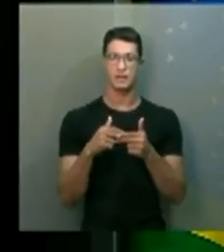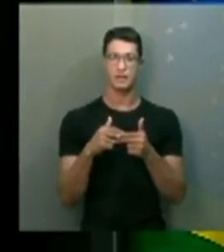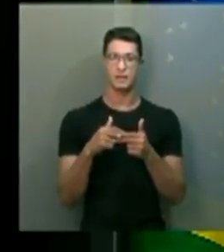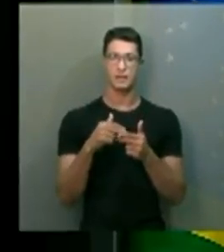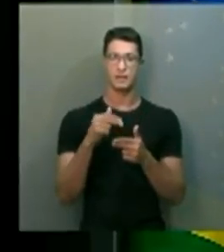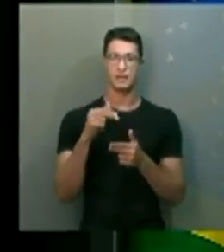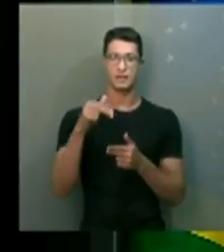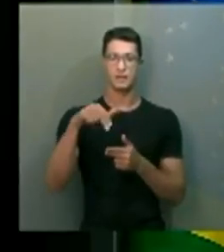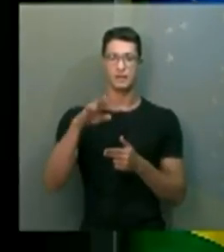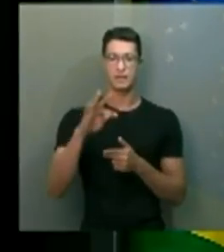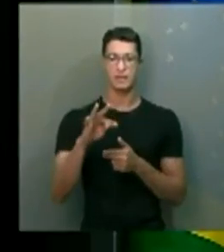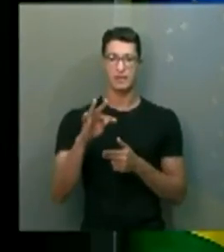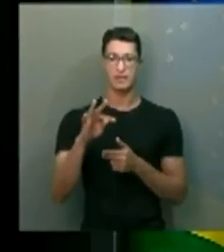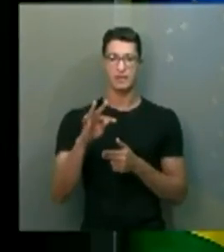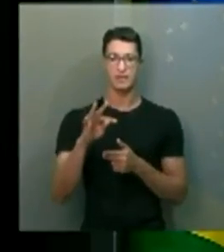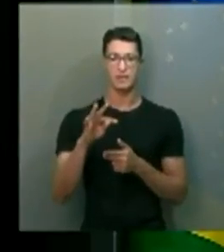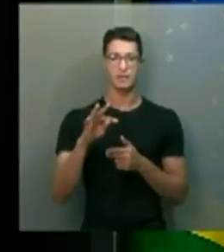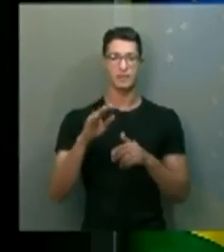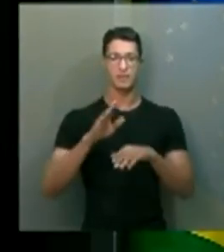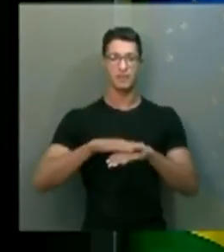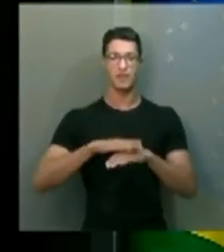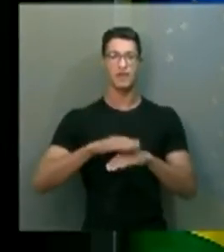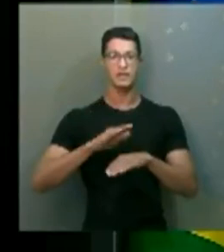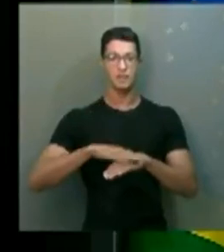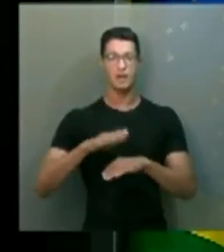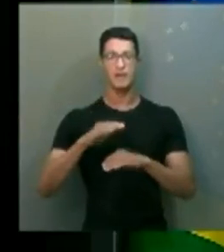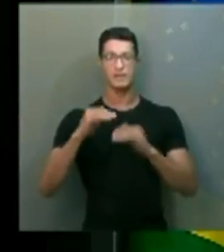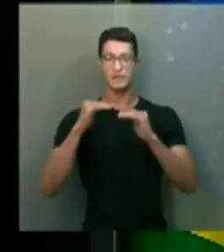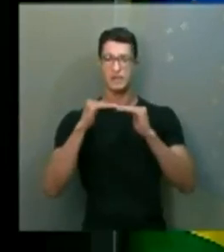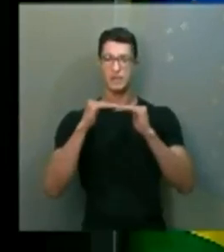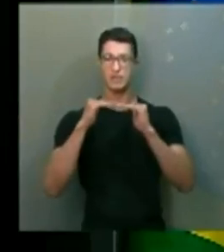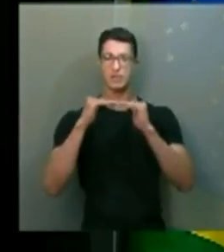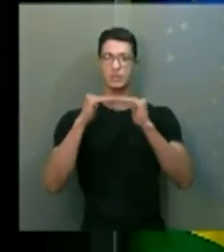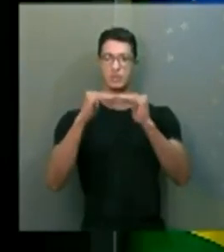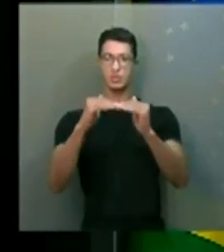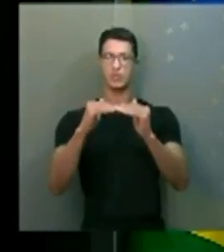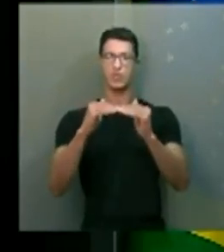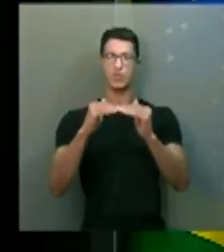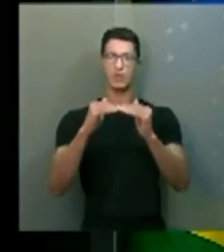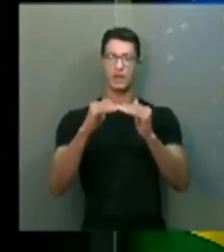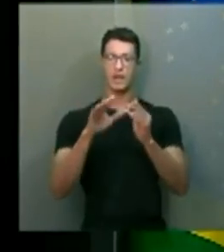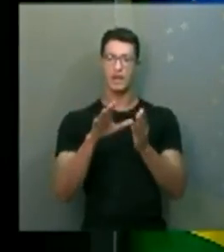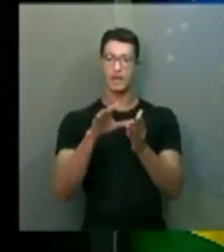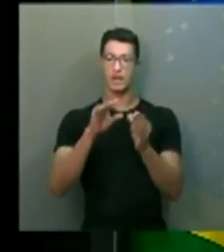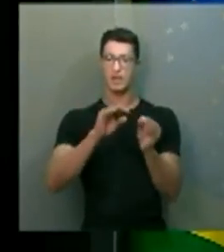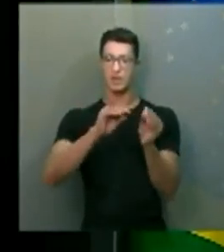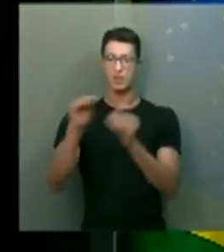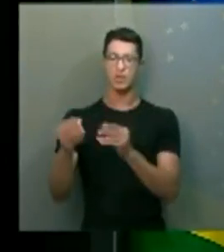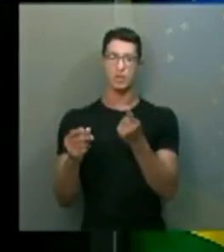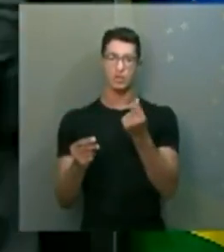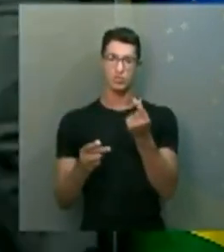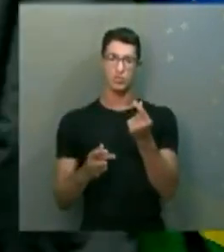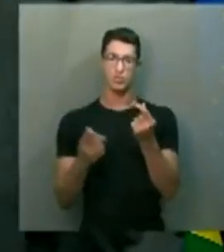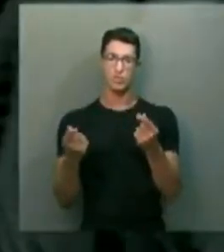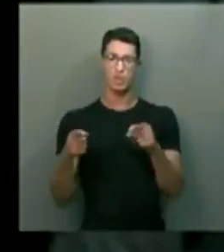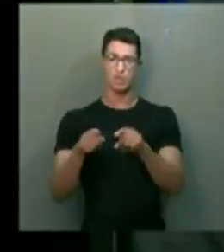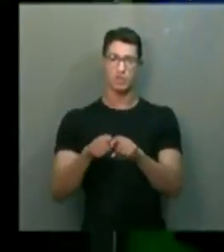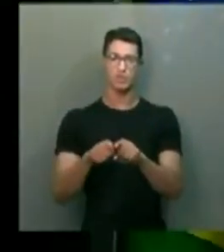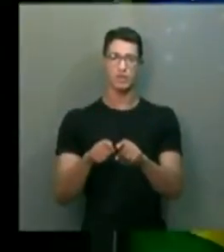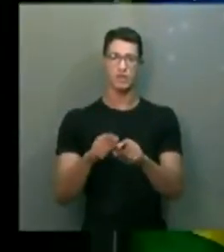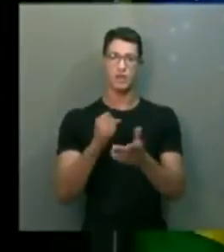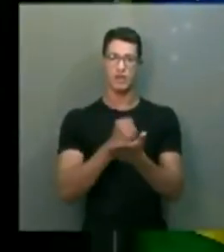UNT Angra 3, torna mais isonômica a alocação dos custos associados